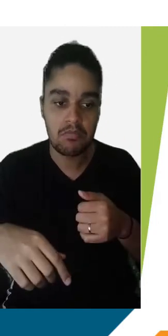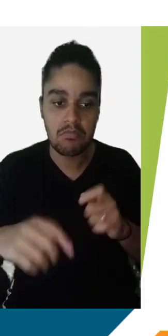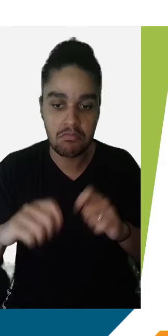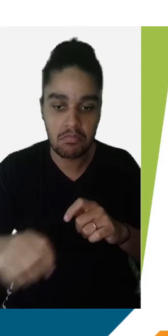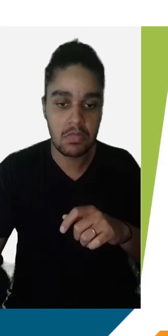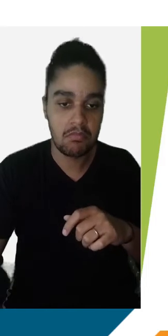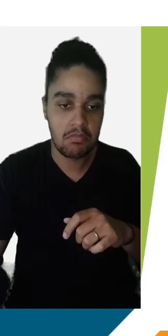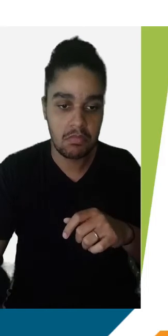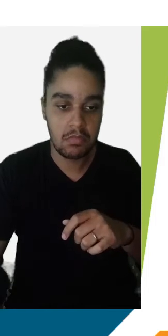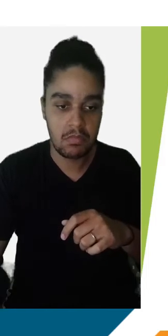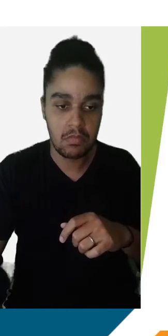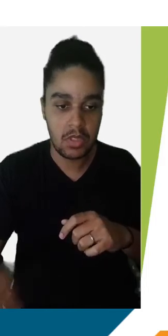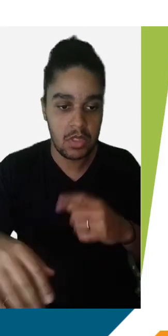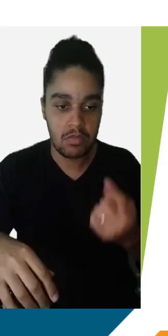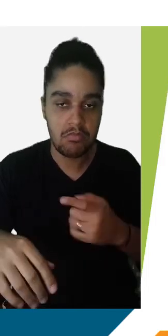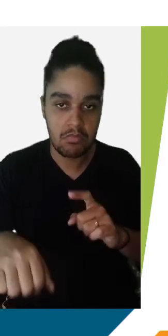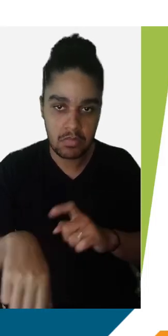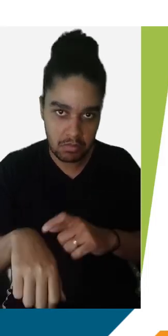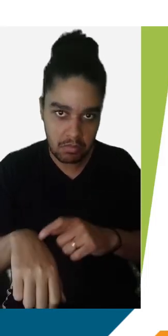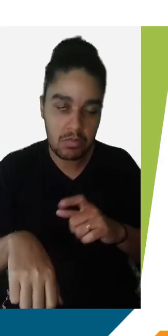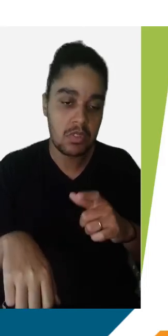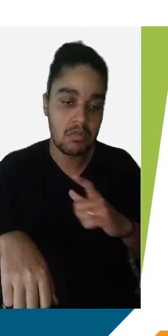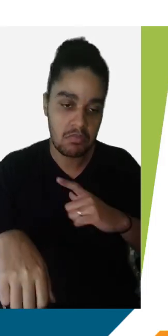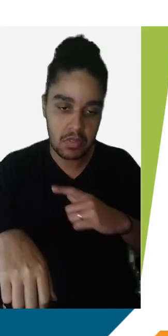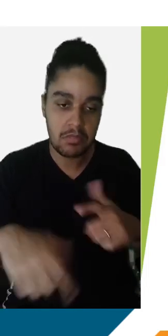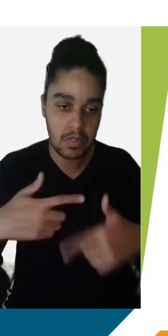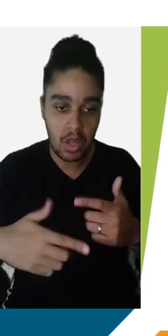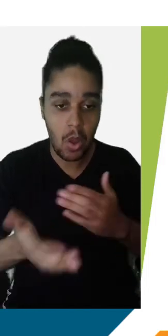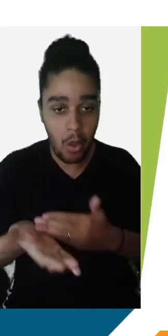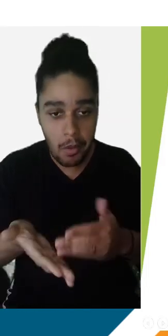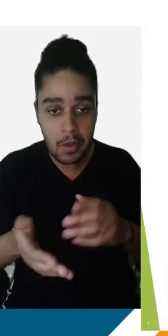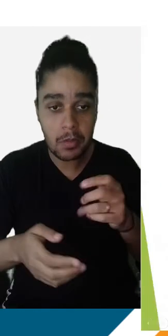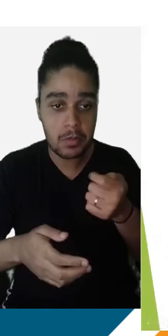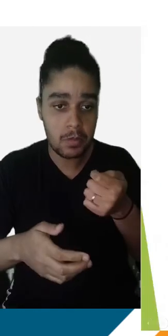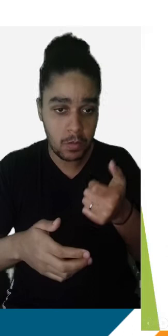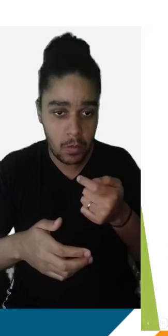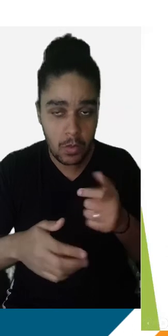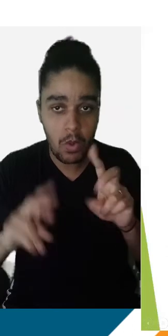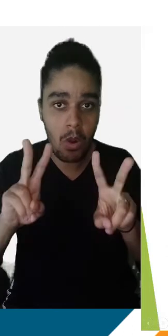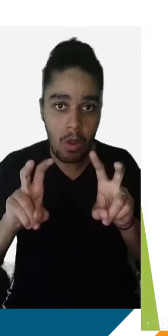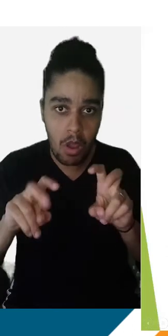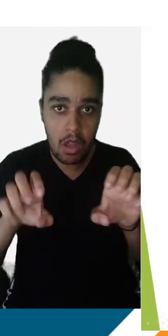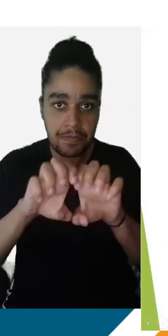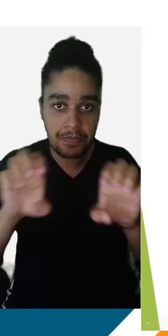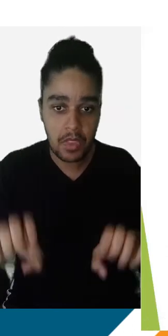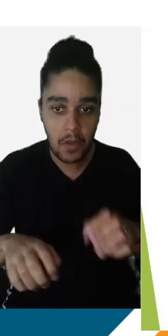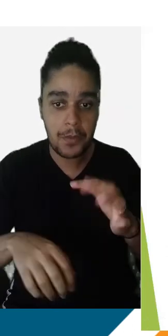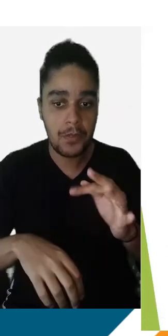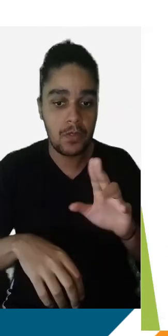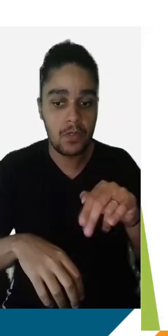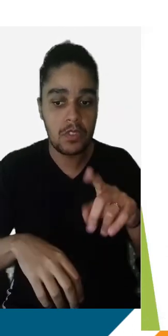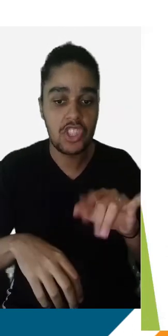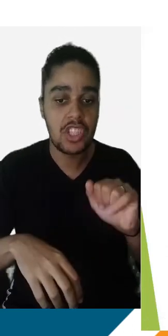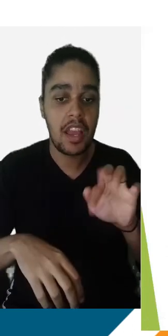tempo que a gente tem para trabalhar. Beleza? Pessoal, de início eu quero comentar com vocês um pouco sobre a estrutura